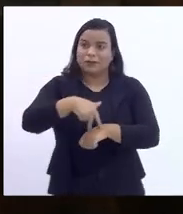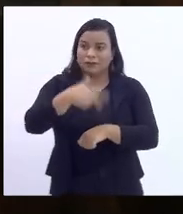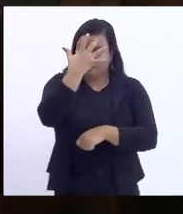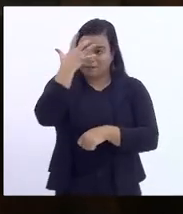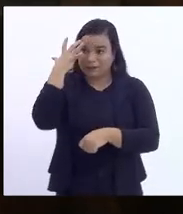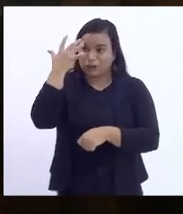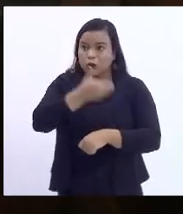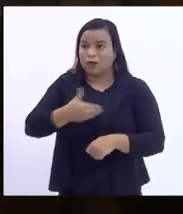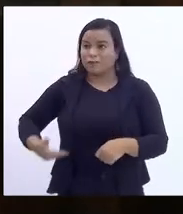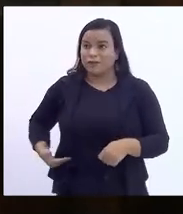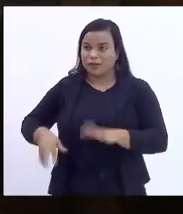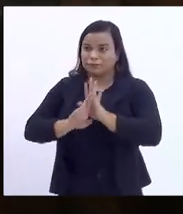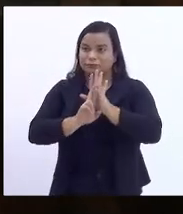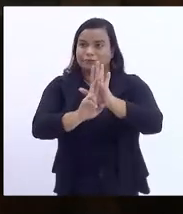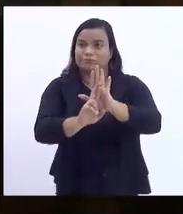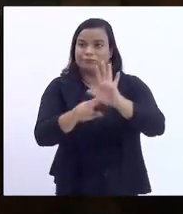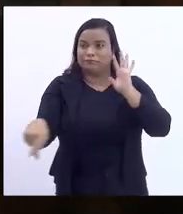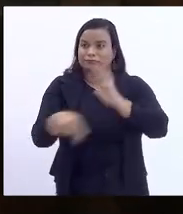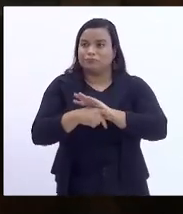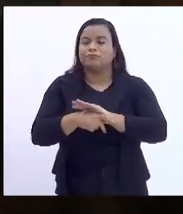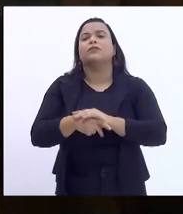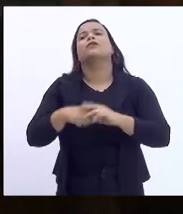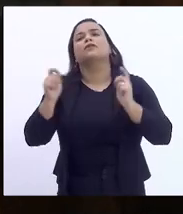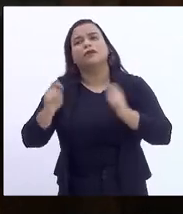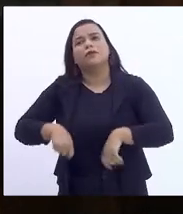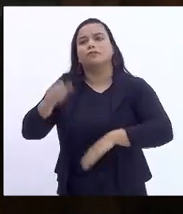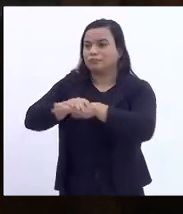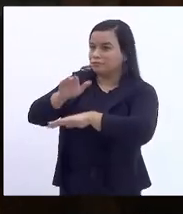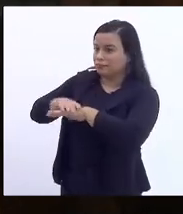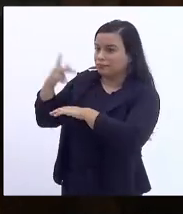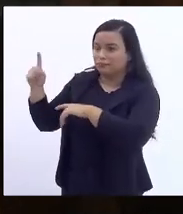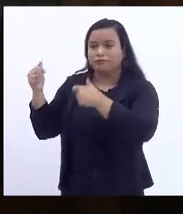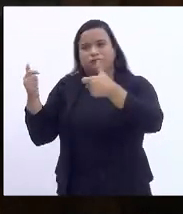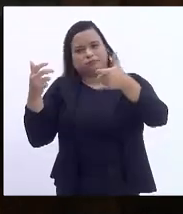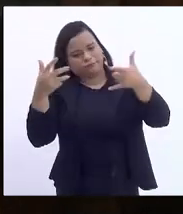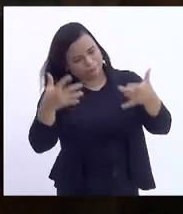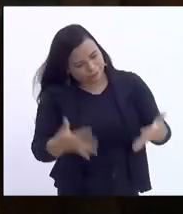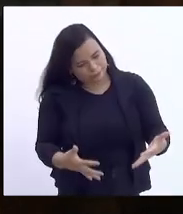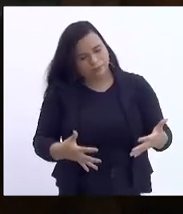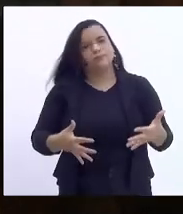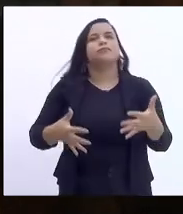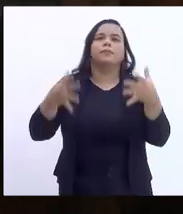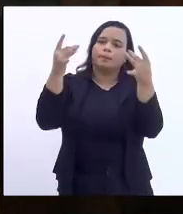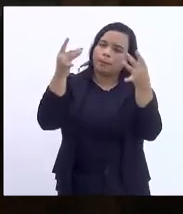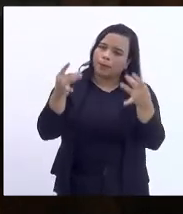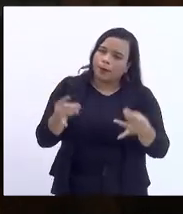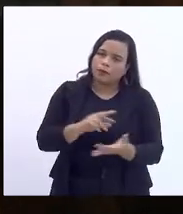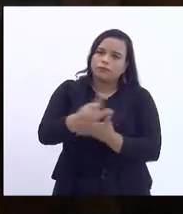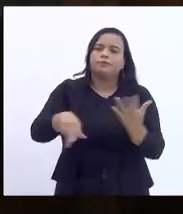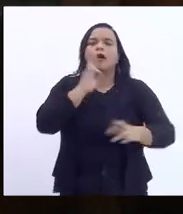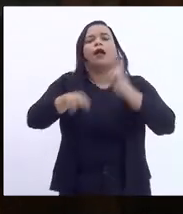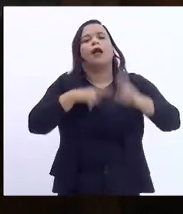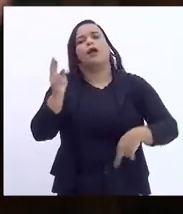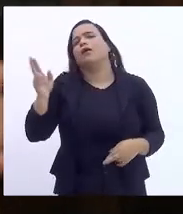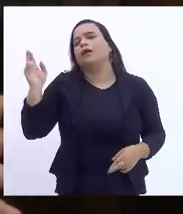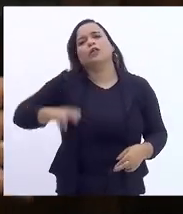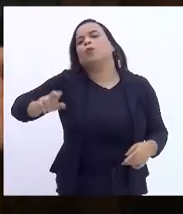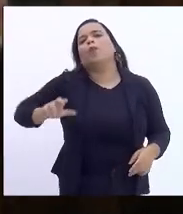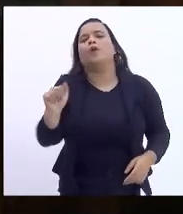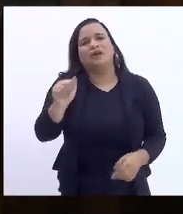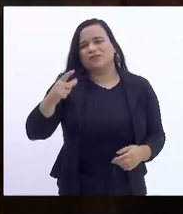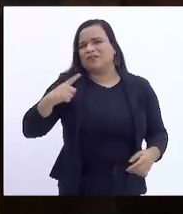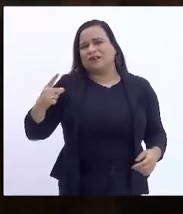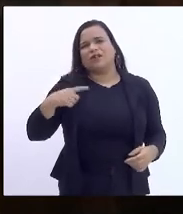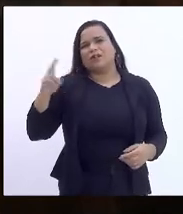nos governos que possam nos dados que nós vemos aqui buscar respostas que nunca são